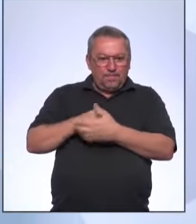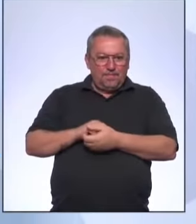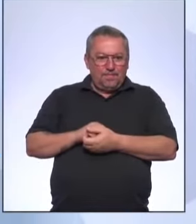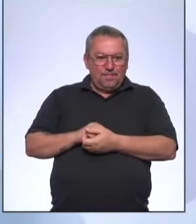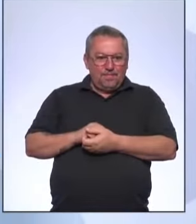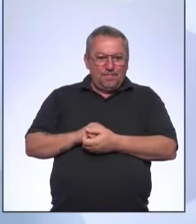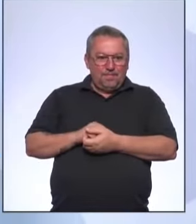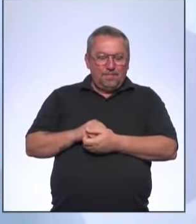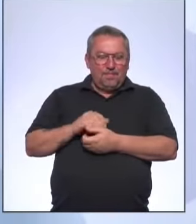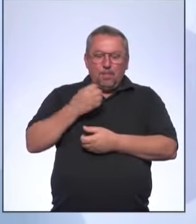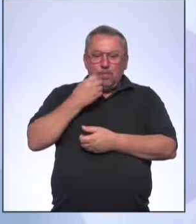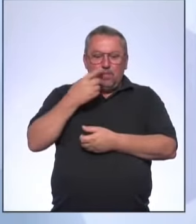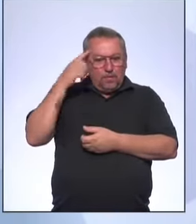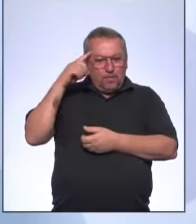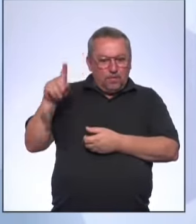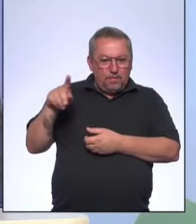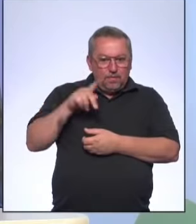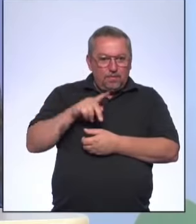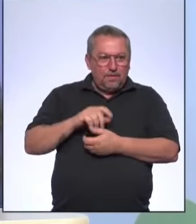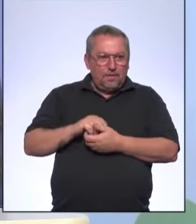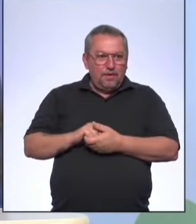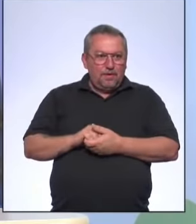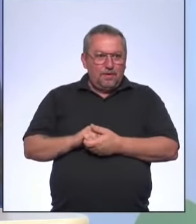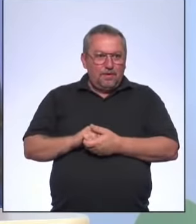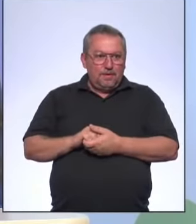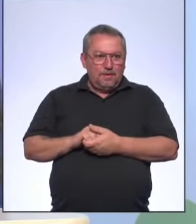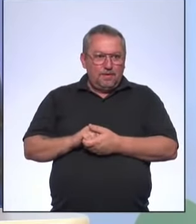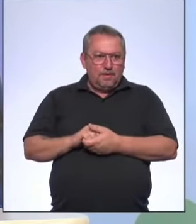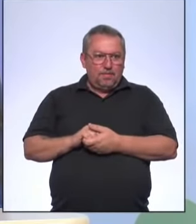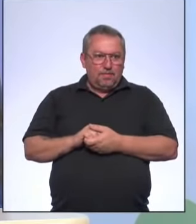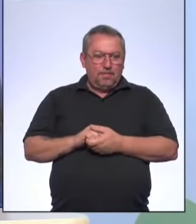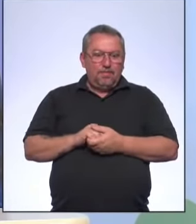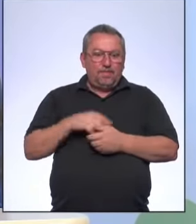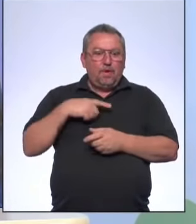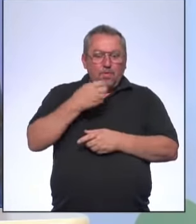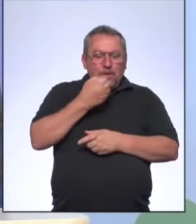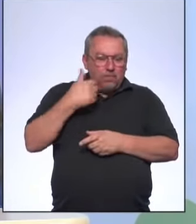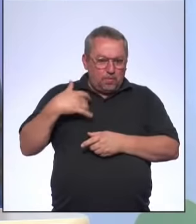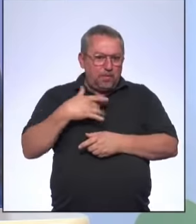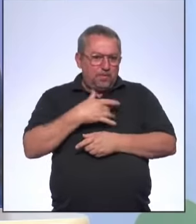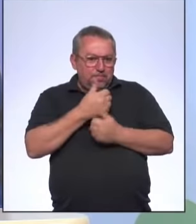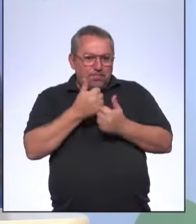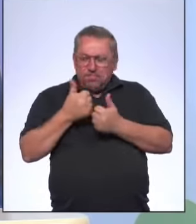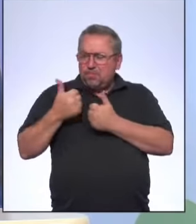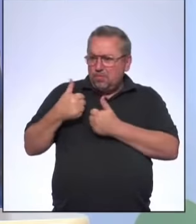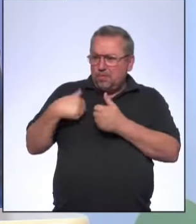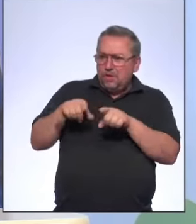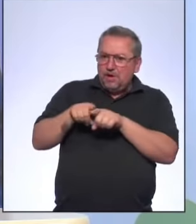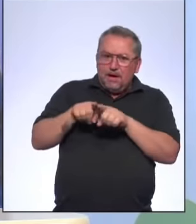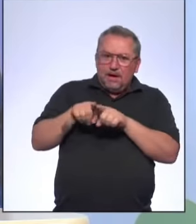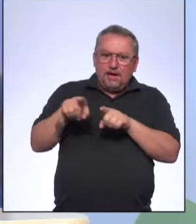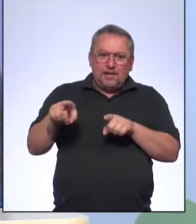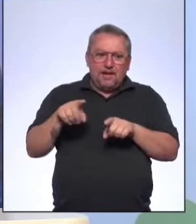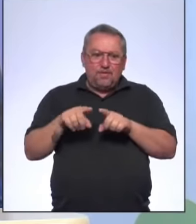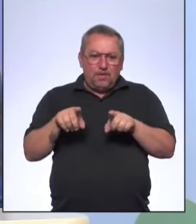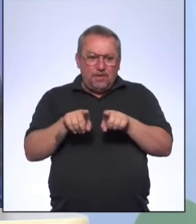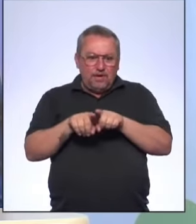os morning teacher a monkey and eu estou bem e você